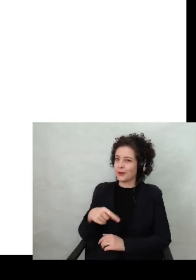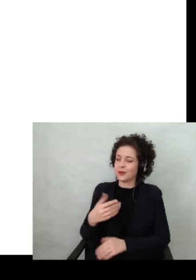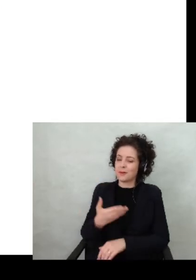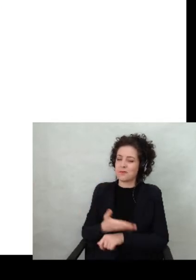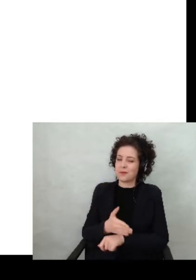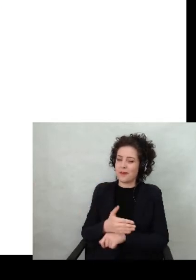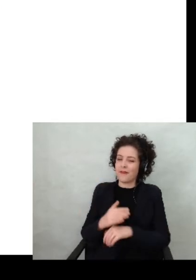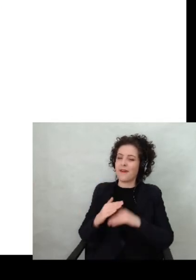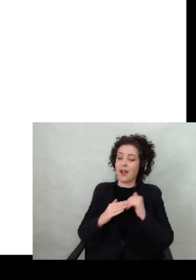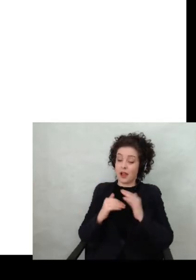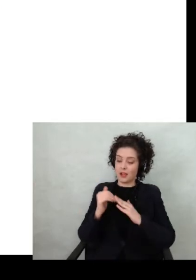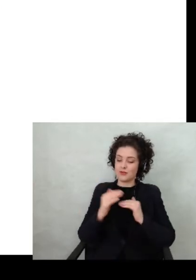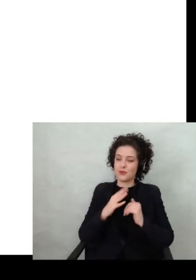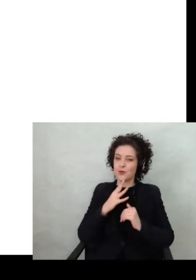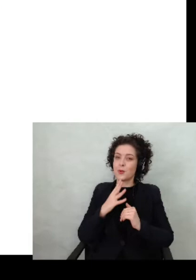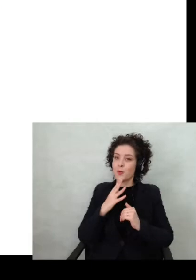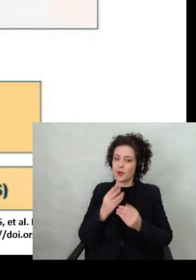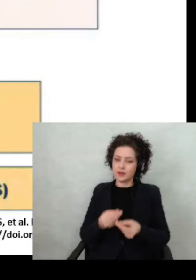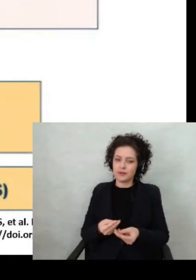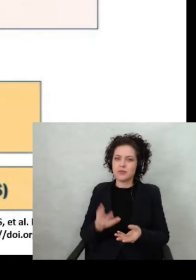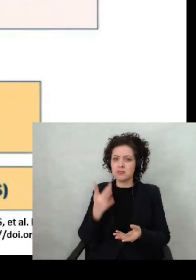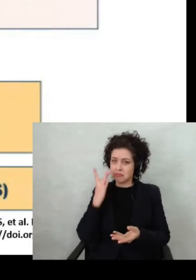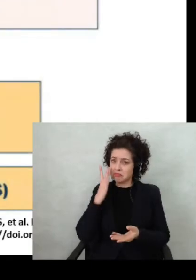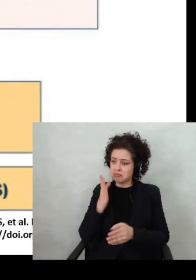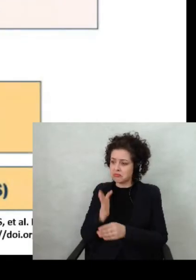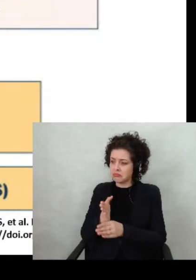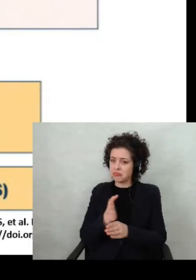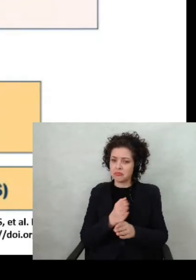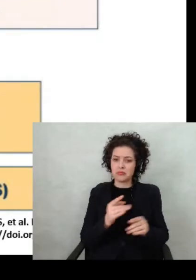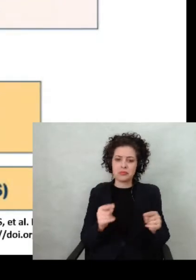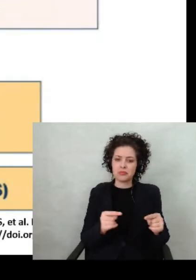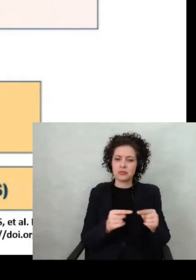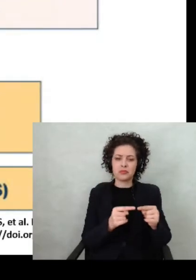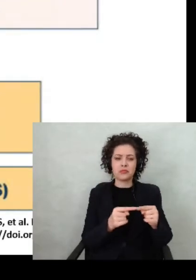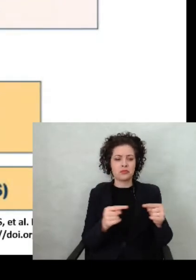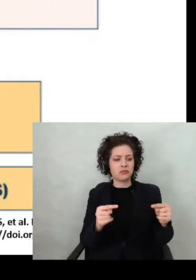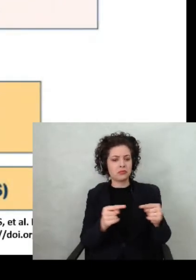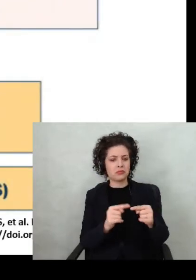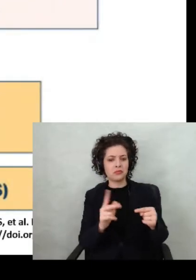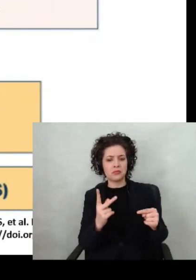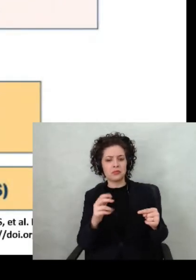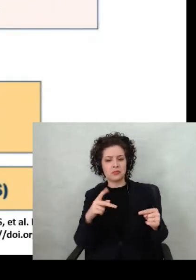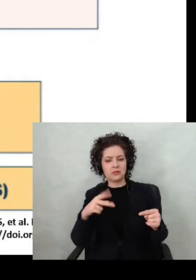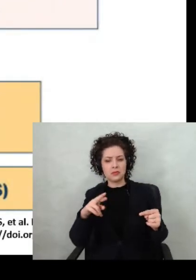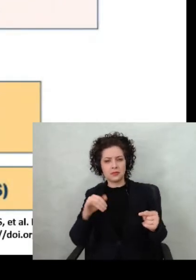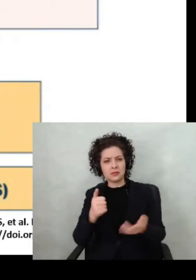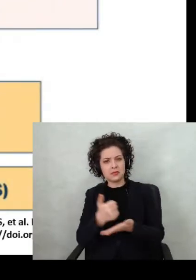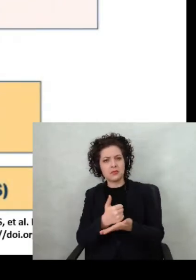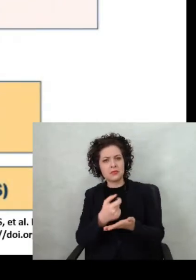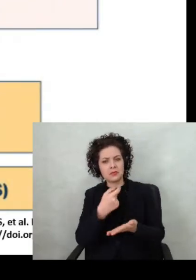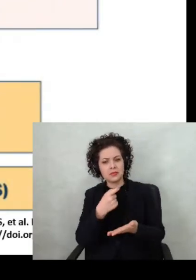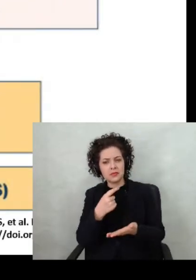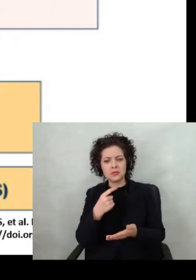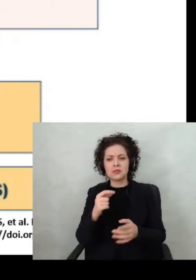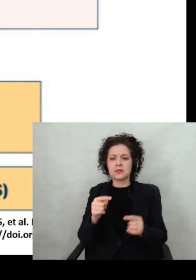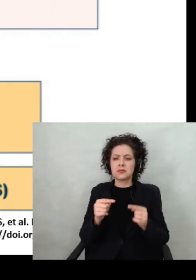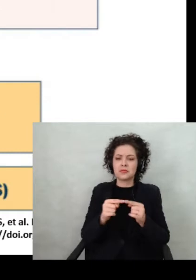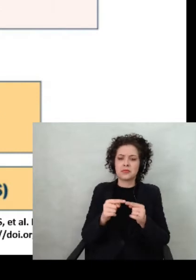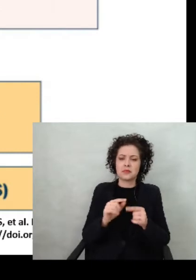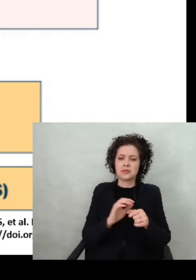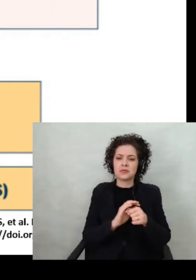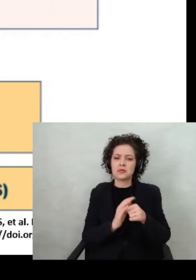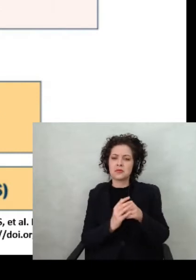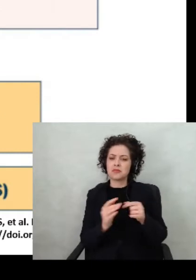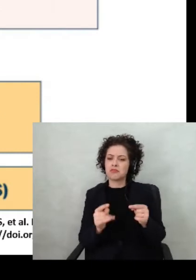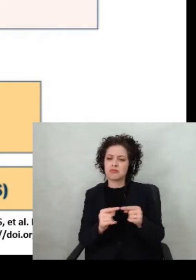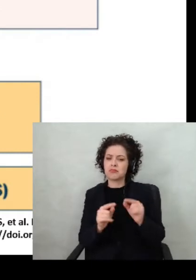é acessível, né? E qual é a relação da heparina com Covid-19? Nós sabemos que essa